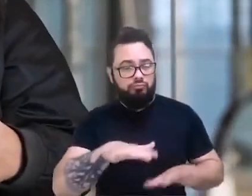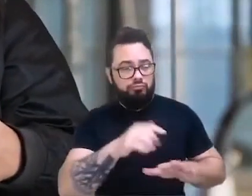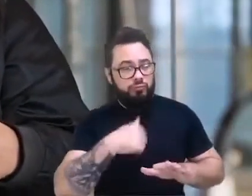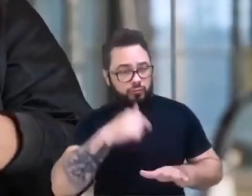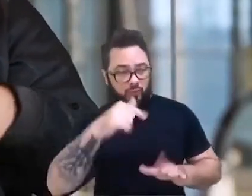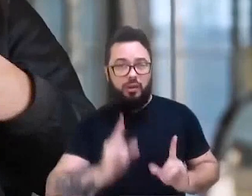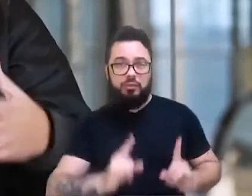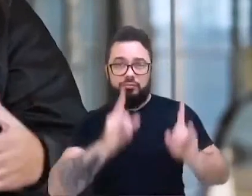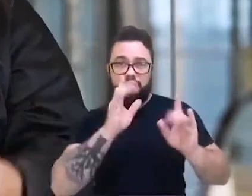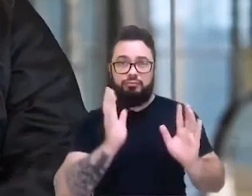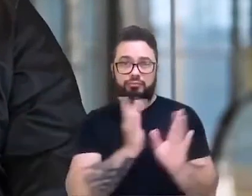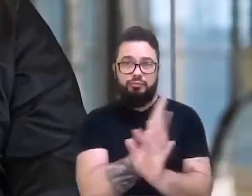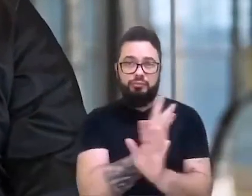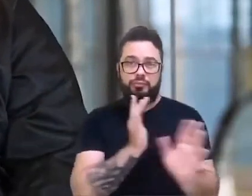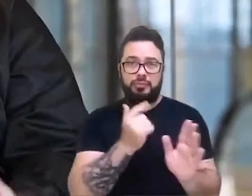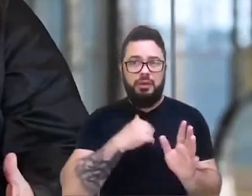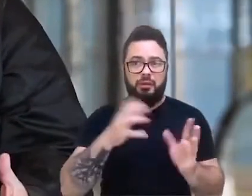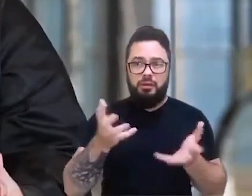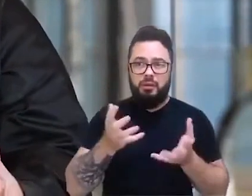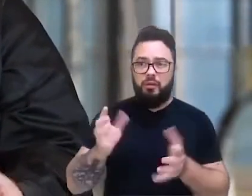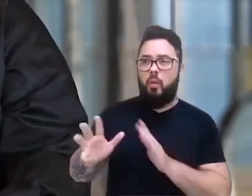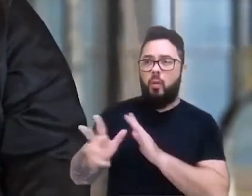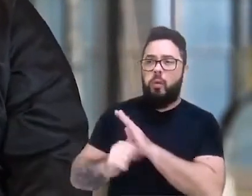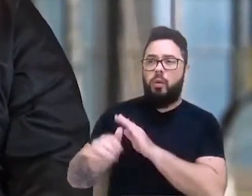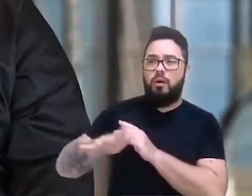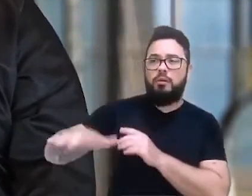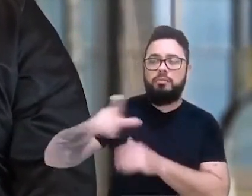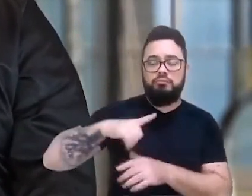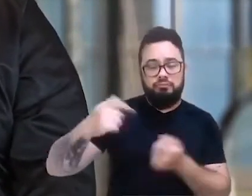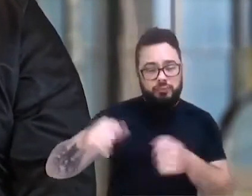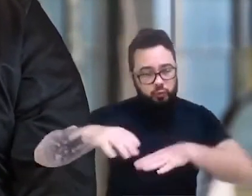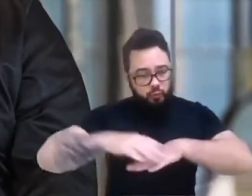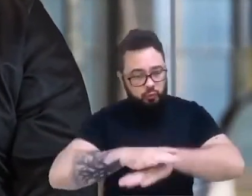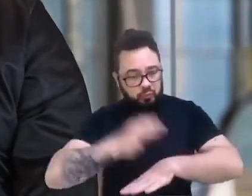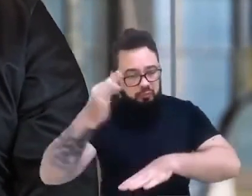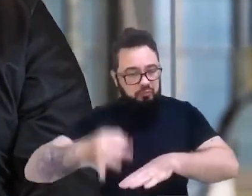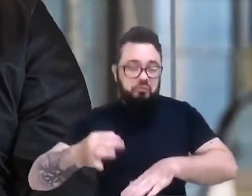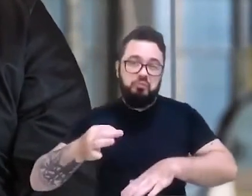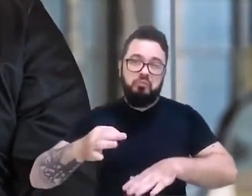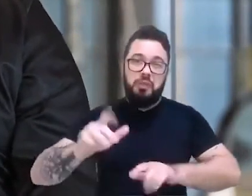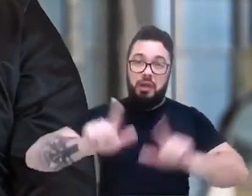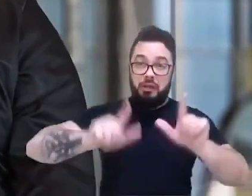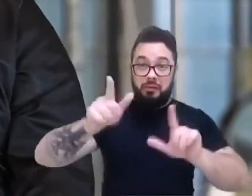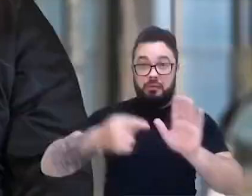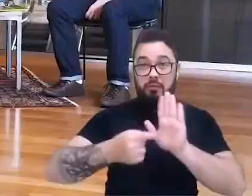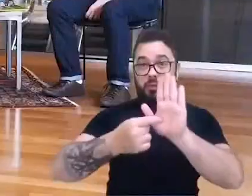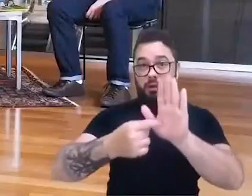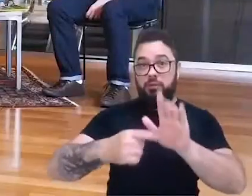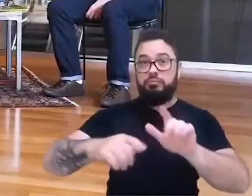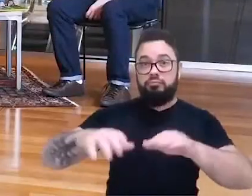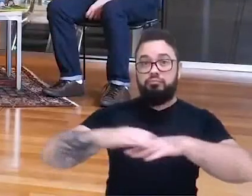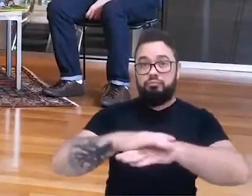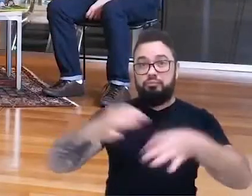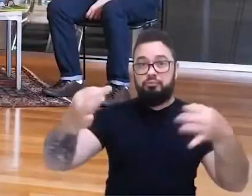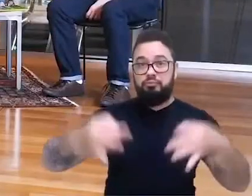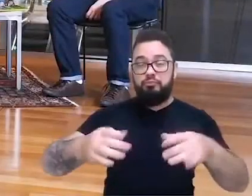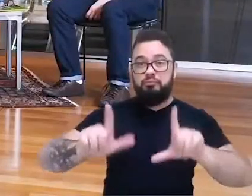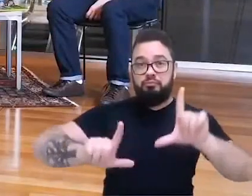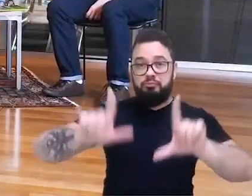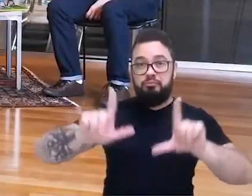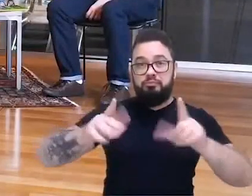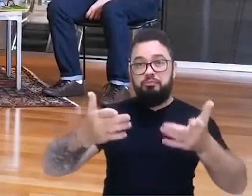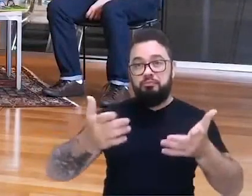aqui na selva, eu faço o que dá, eu quero roubar um comércio. Eu preciso ter um tênis da hora. A mídia tá me vendendo tênis, A fome não era né? mais física,